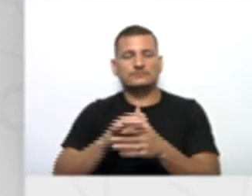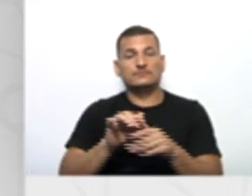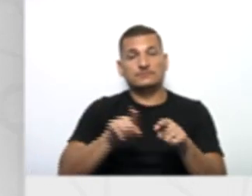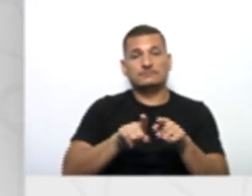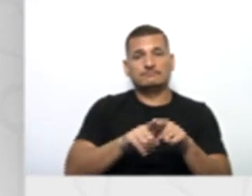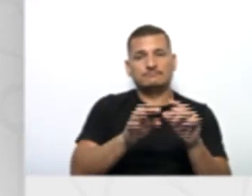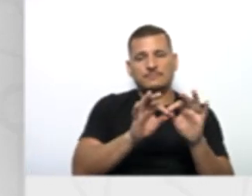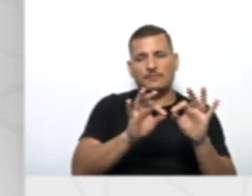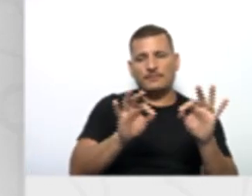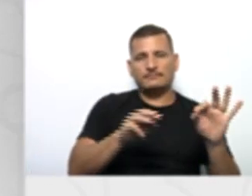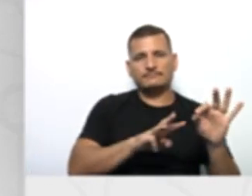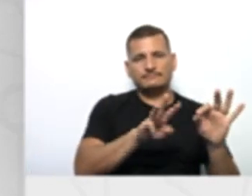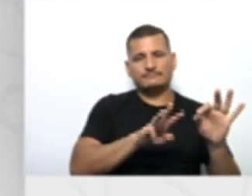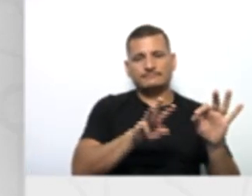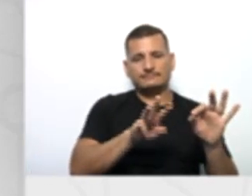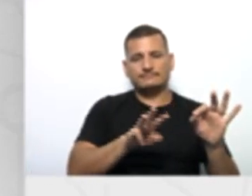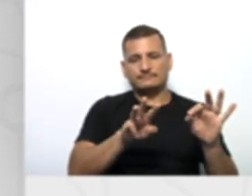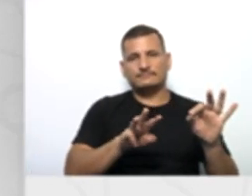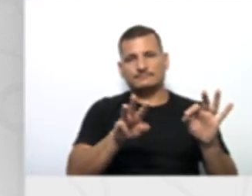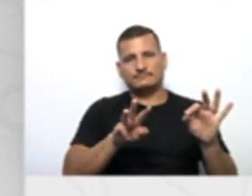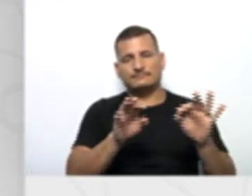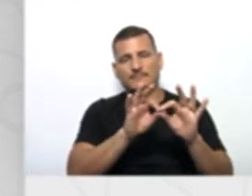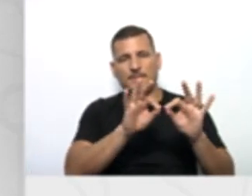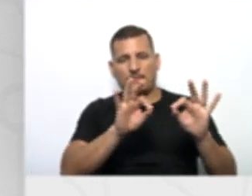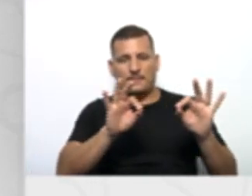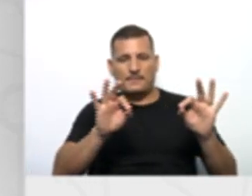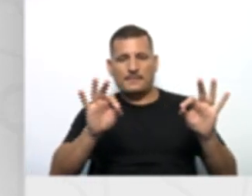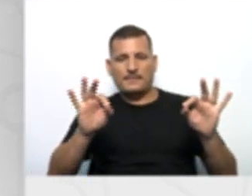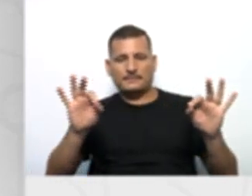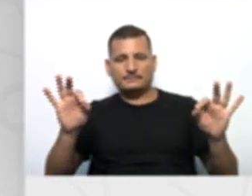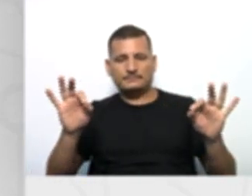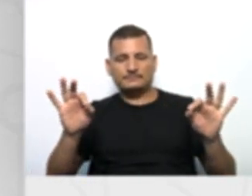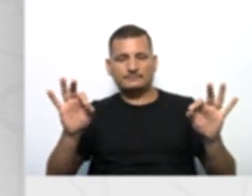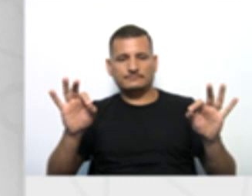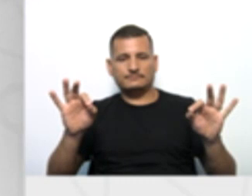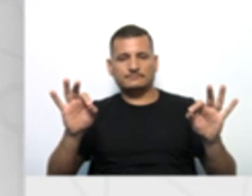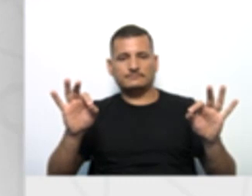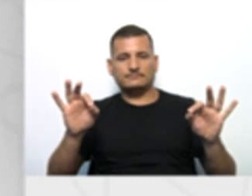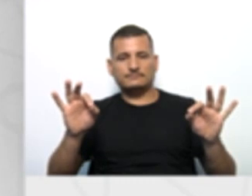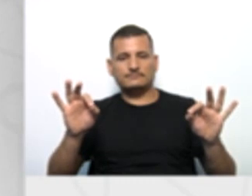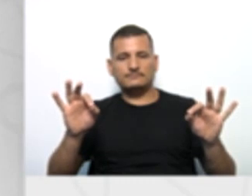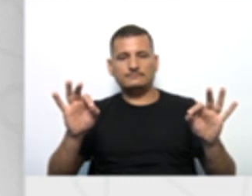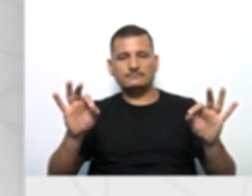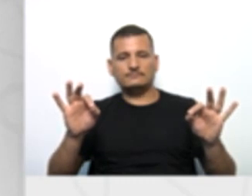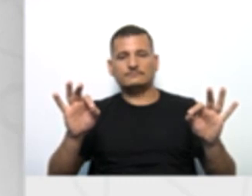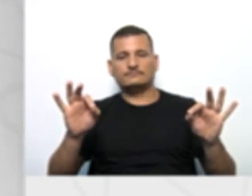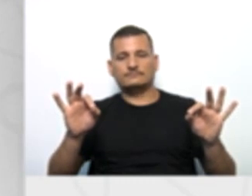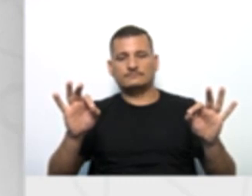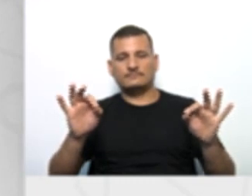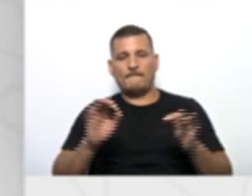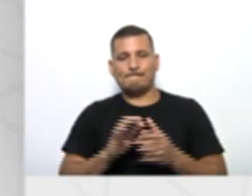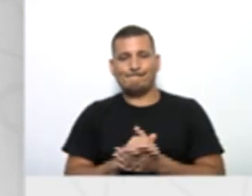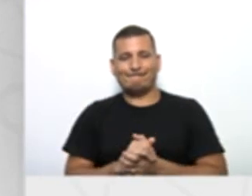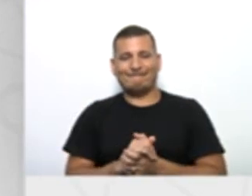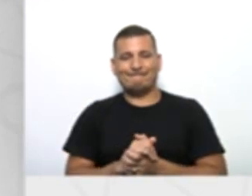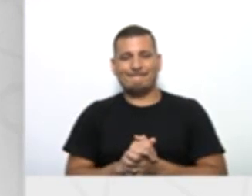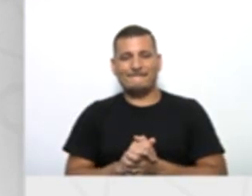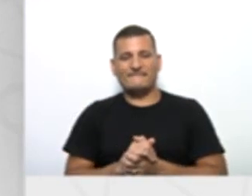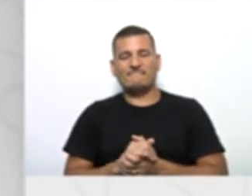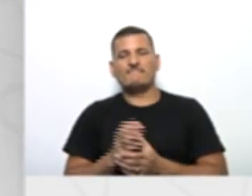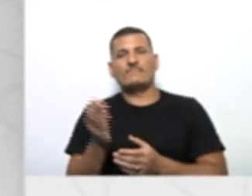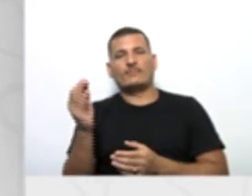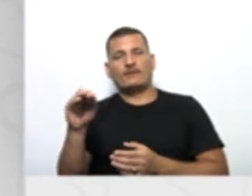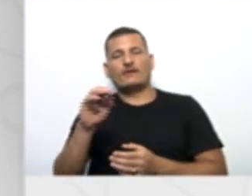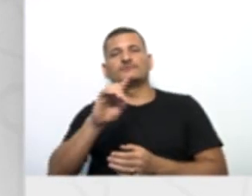endereço da minha página, todo, aquele que aparece na barra. Vou fechar o sinal e vou colocar o